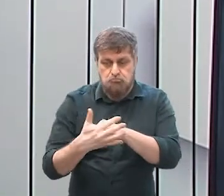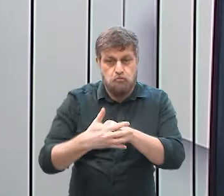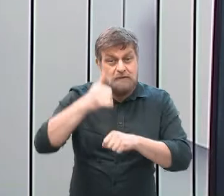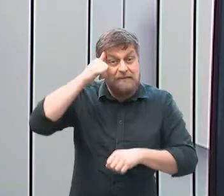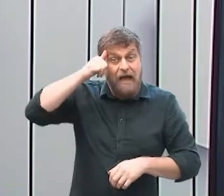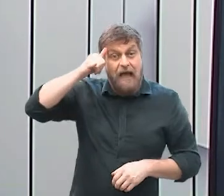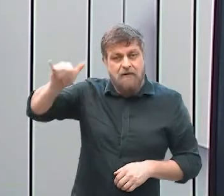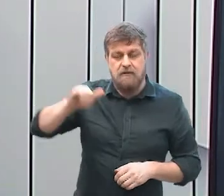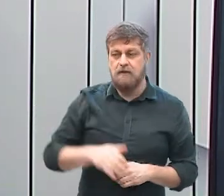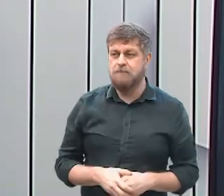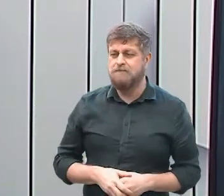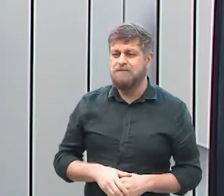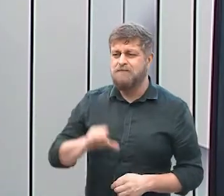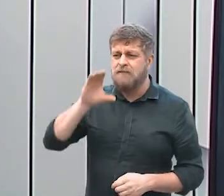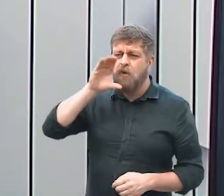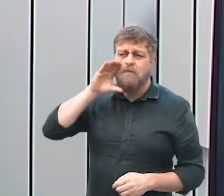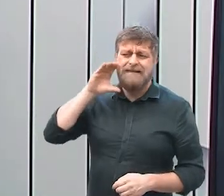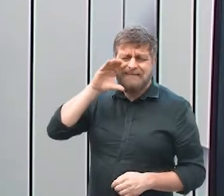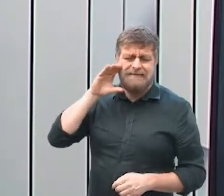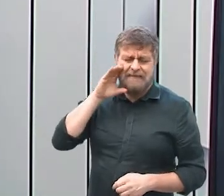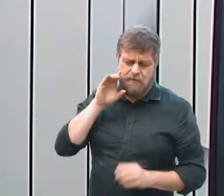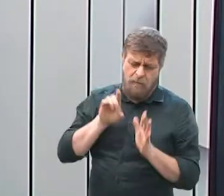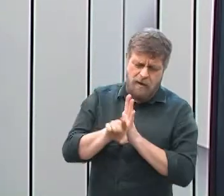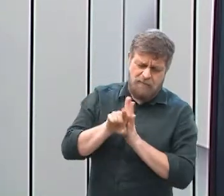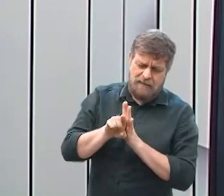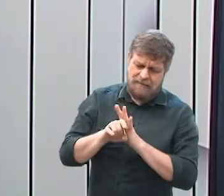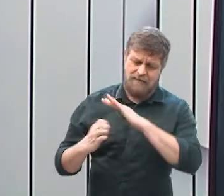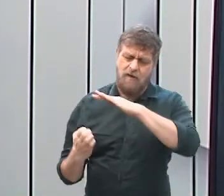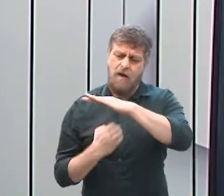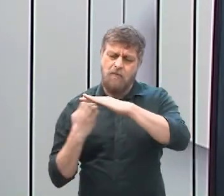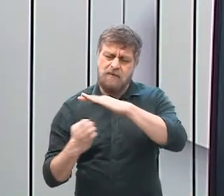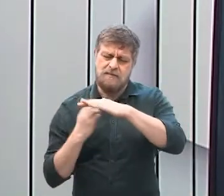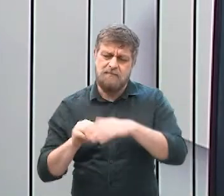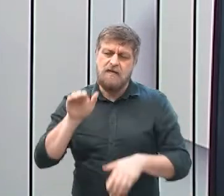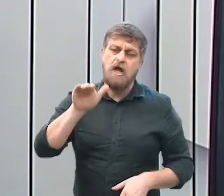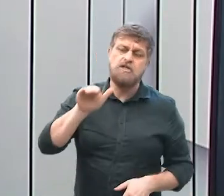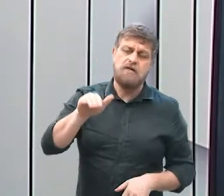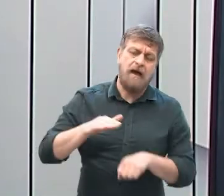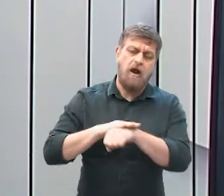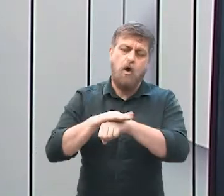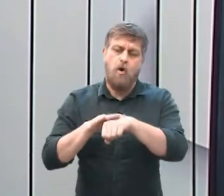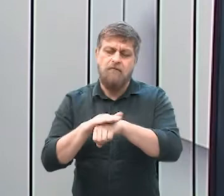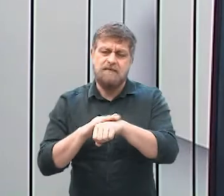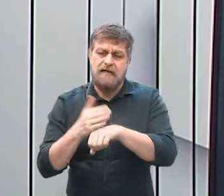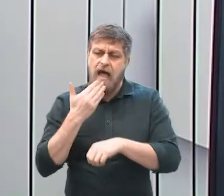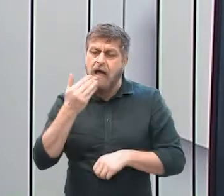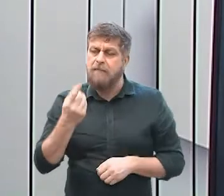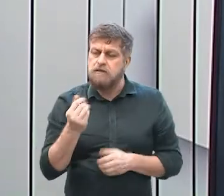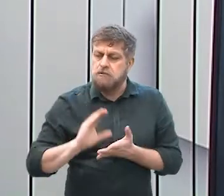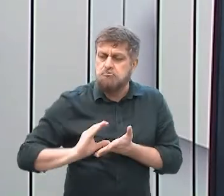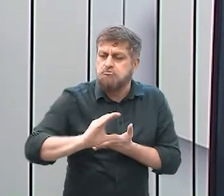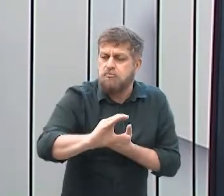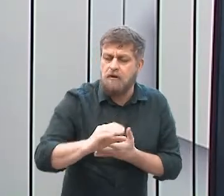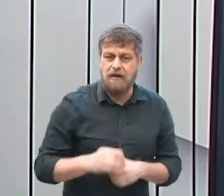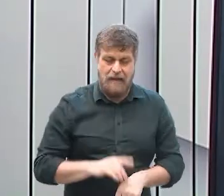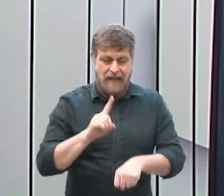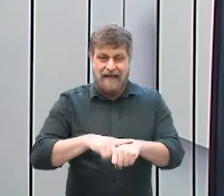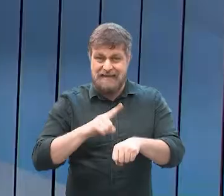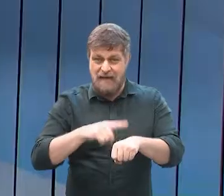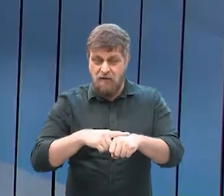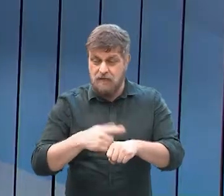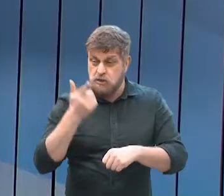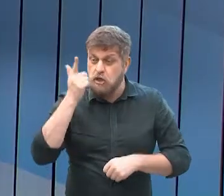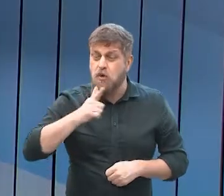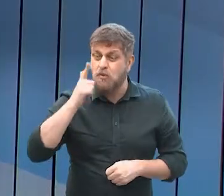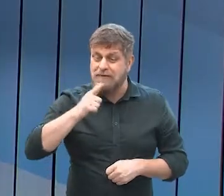doença. Ô, Cirilo, muitas empresas, setores procuraram o senhor para tentar uma ajuda nessa reabertura consciente,